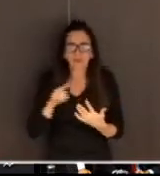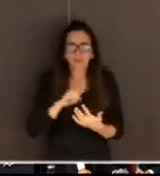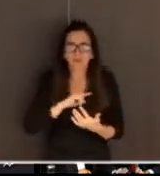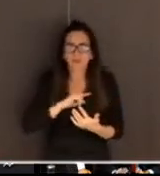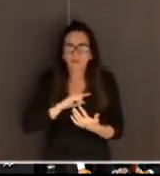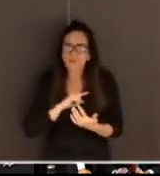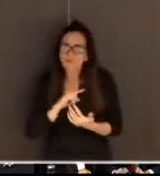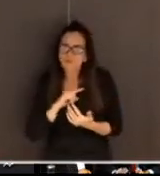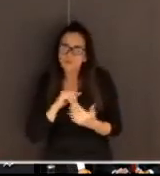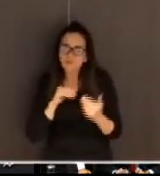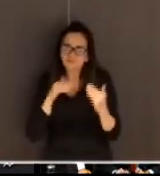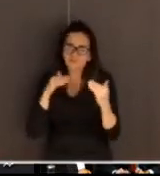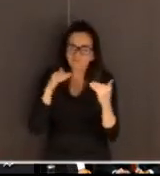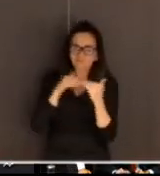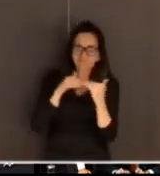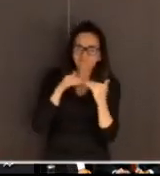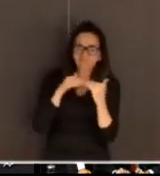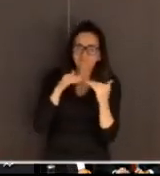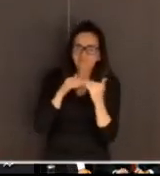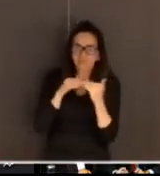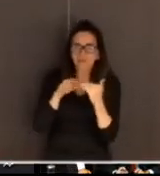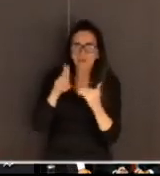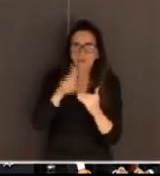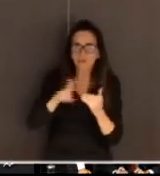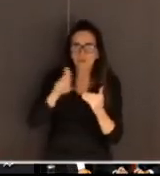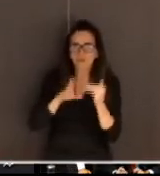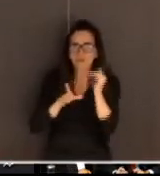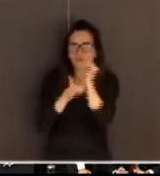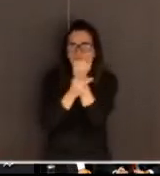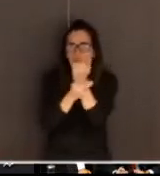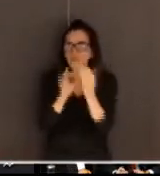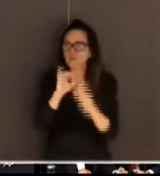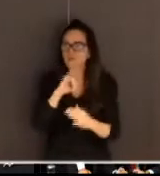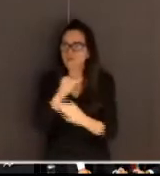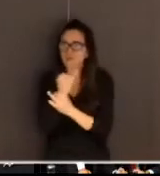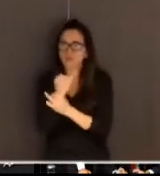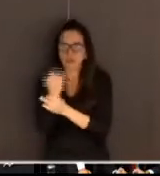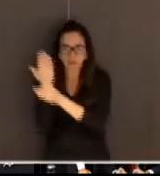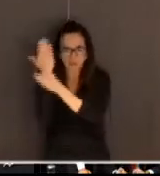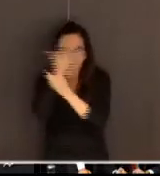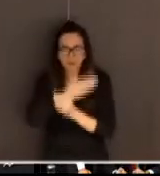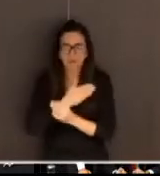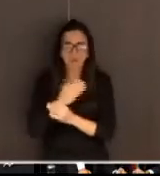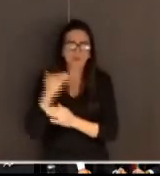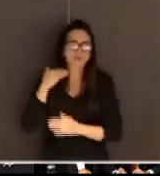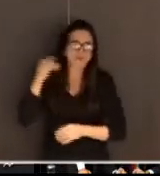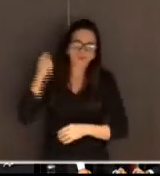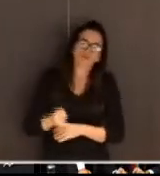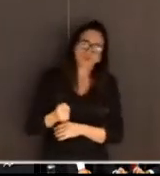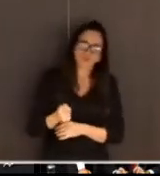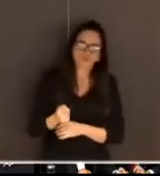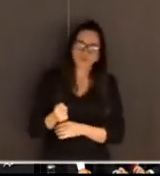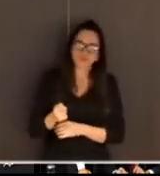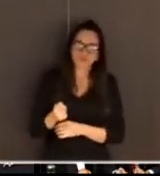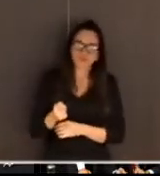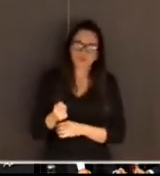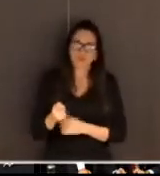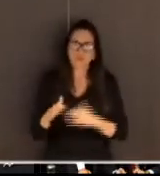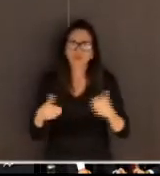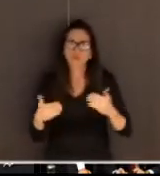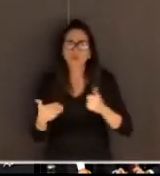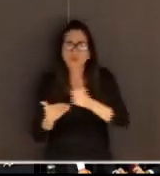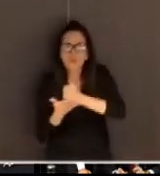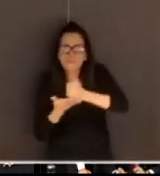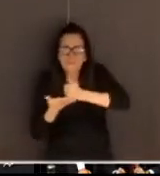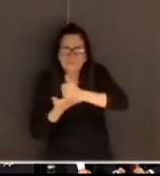fazer referências ao uso de algemas numa alegação oral perante o juízo singular. Então, qual é o fundamento? E eu vou